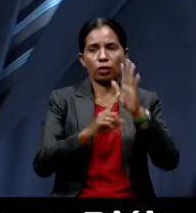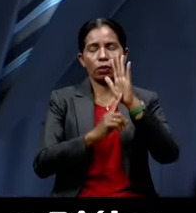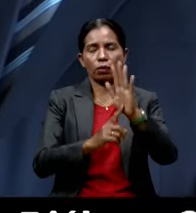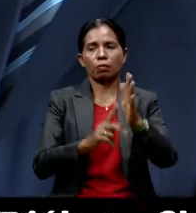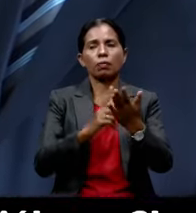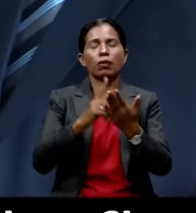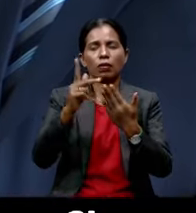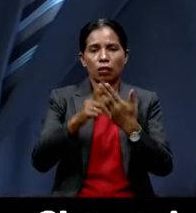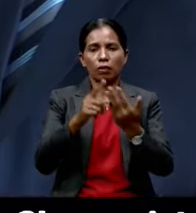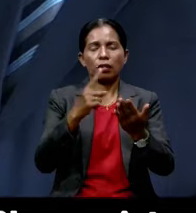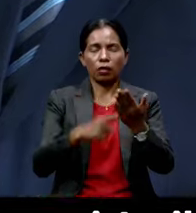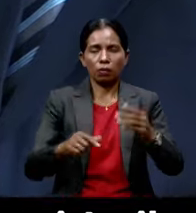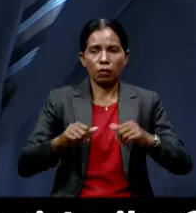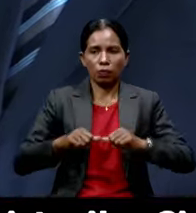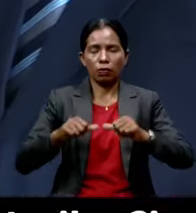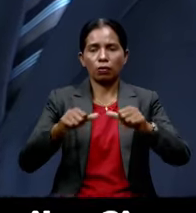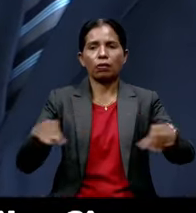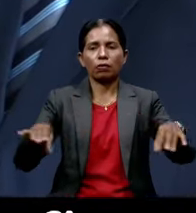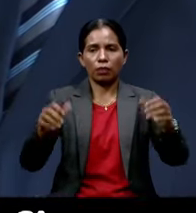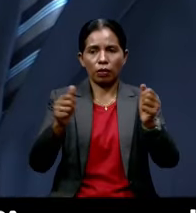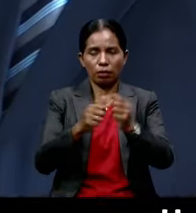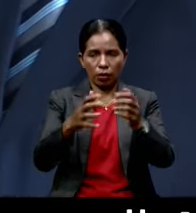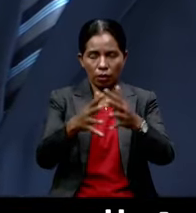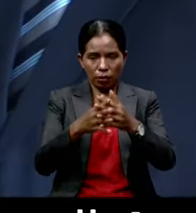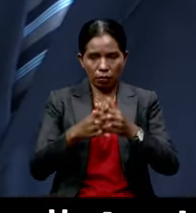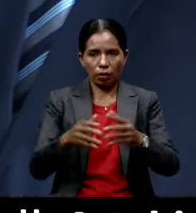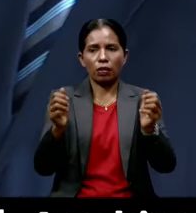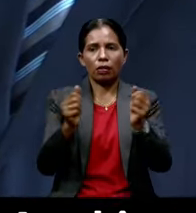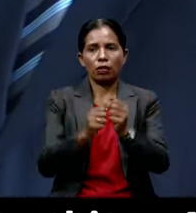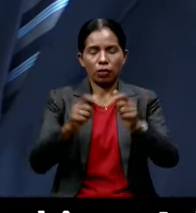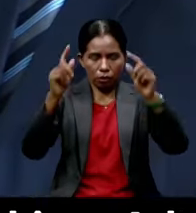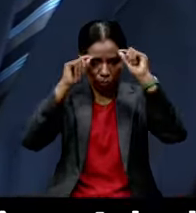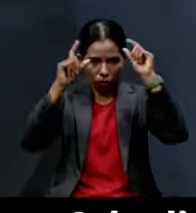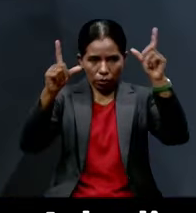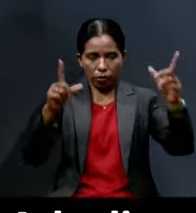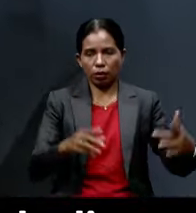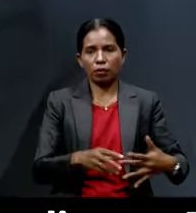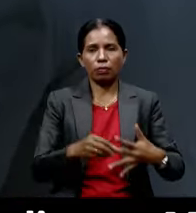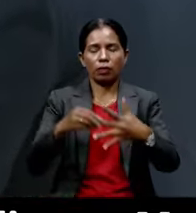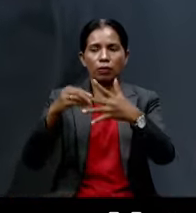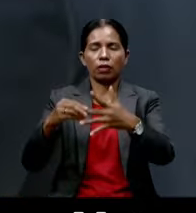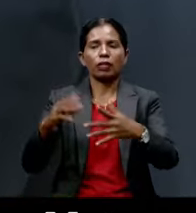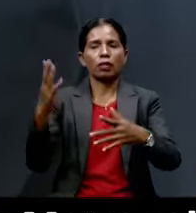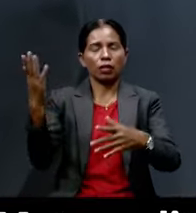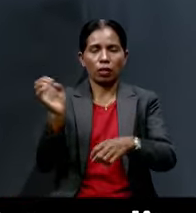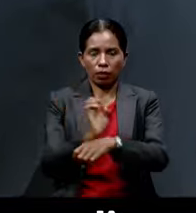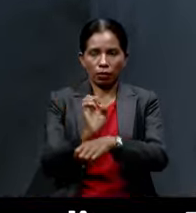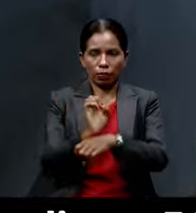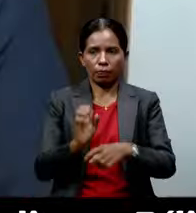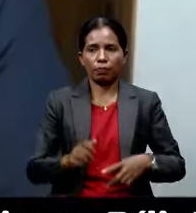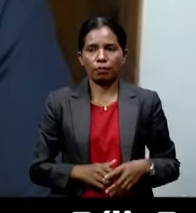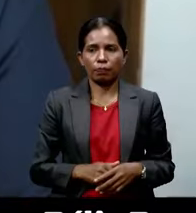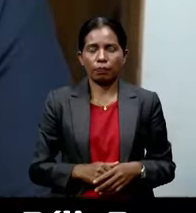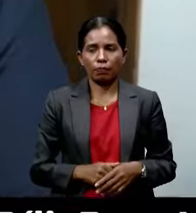continua a cooperar entre Estados Unidos, América, ou Timor-Leste, e a área economia. To come here and